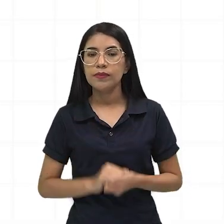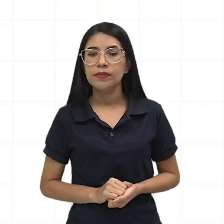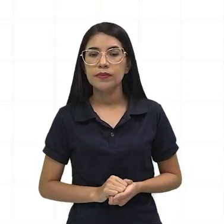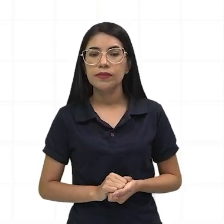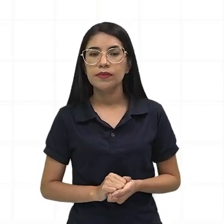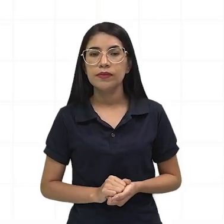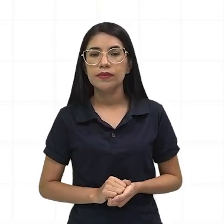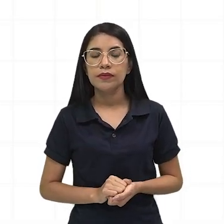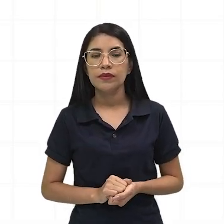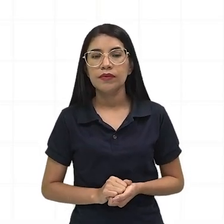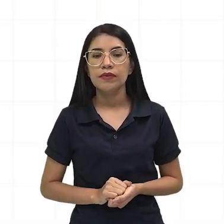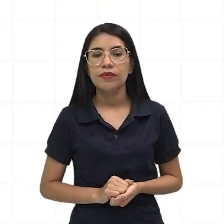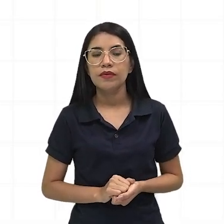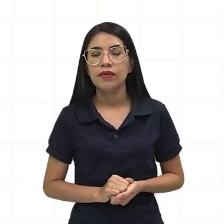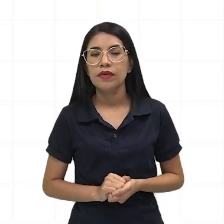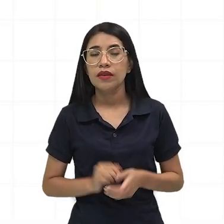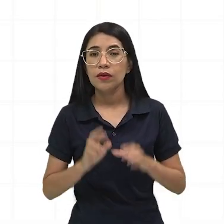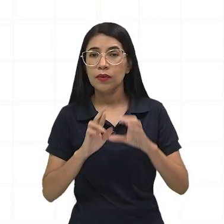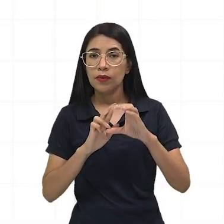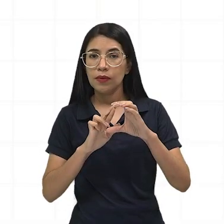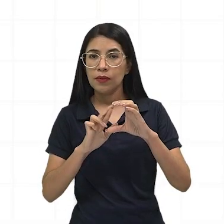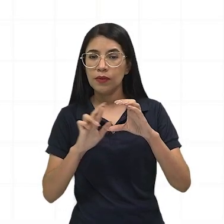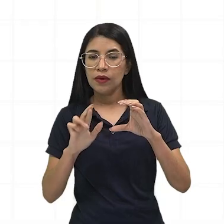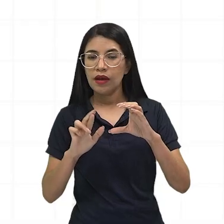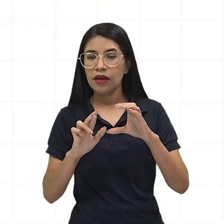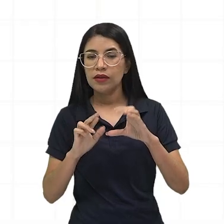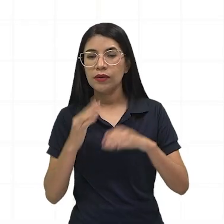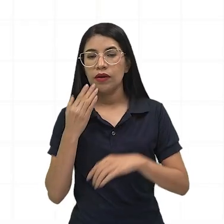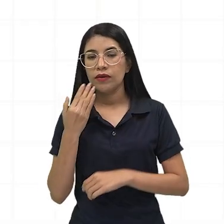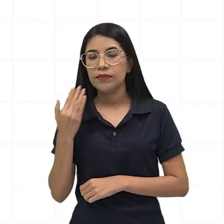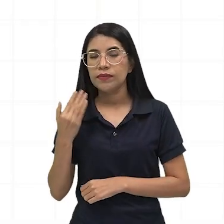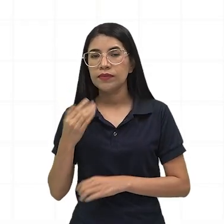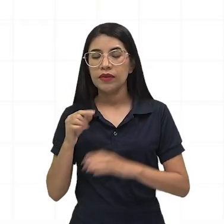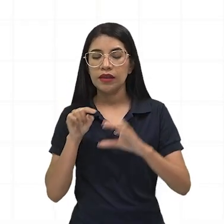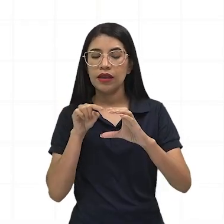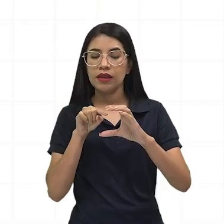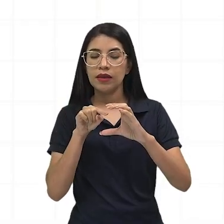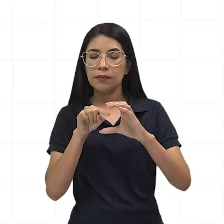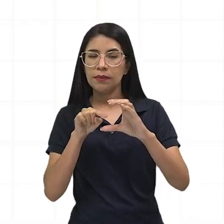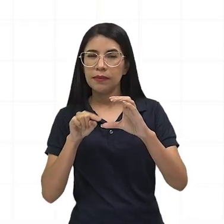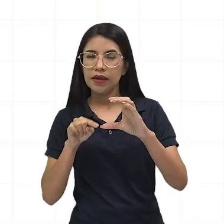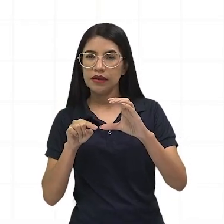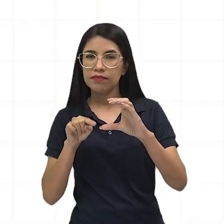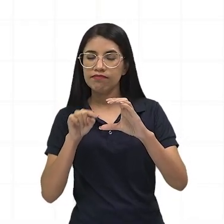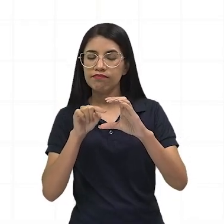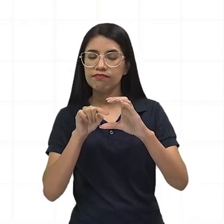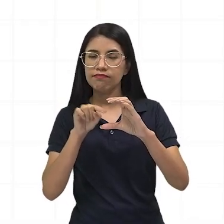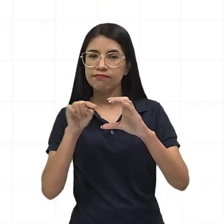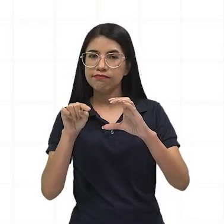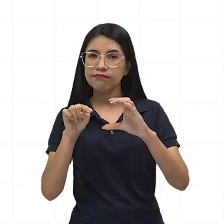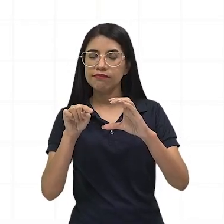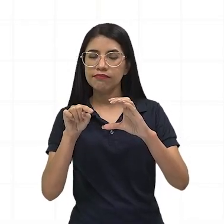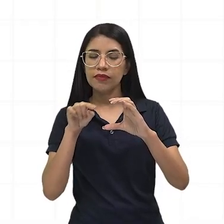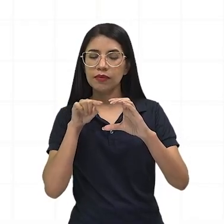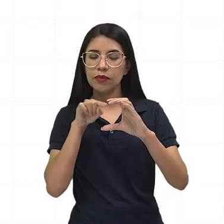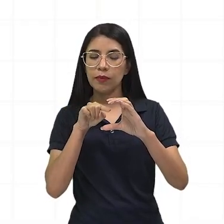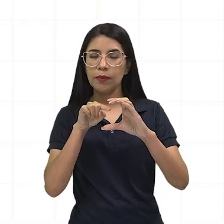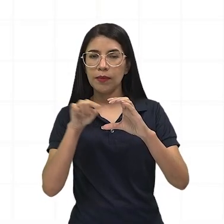círculo. Portanto, olha, o raio é este aqui, ó. Tá? Que você está vendo bem aqui. Esse é o